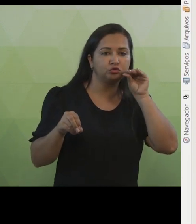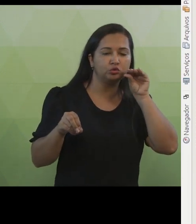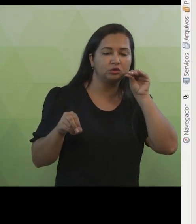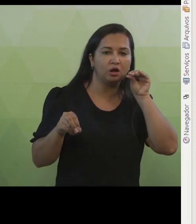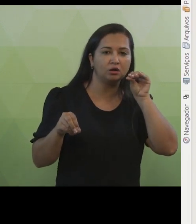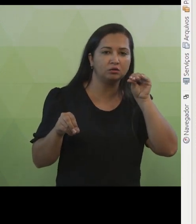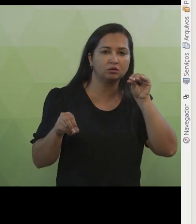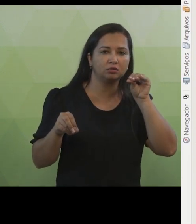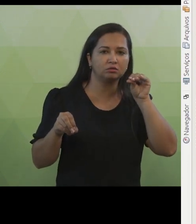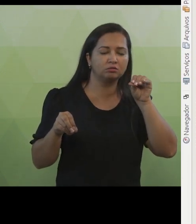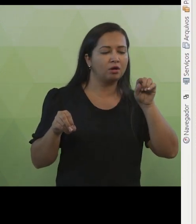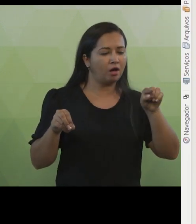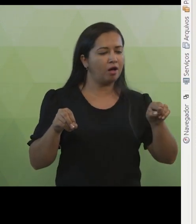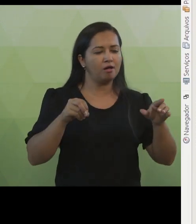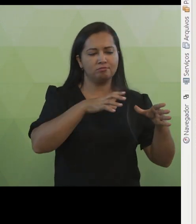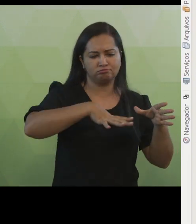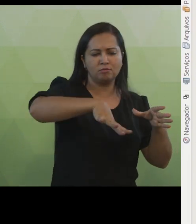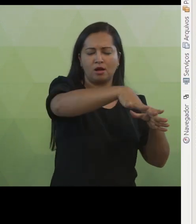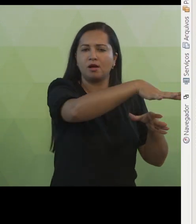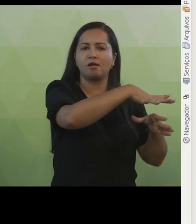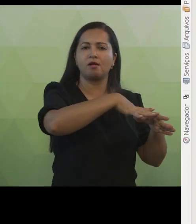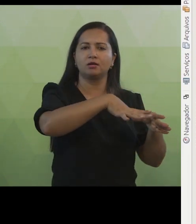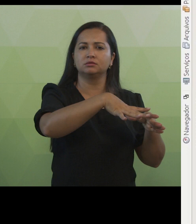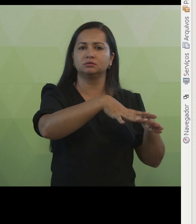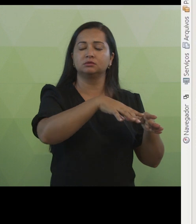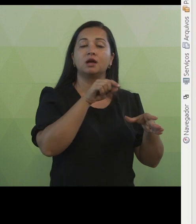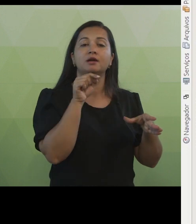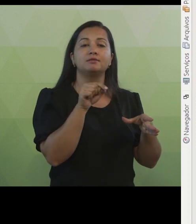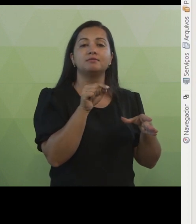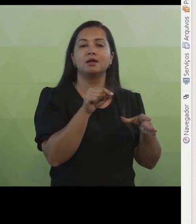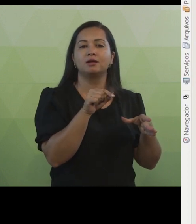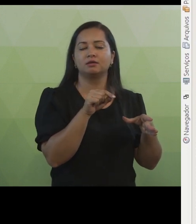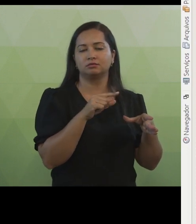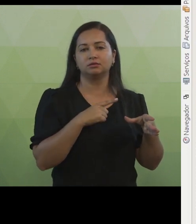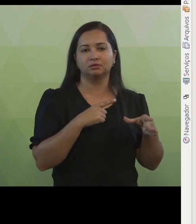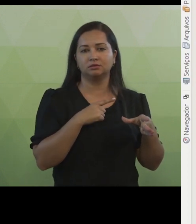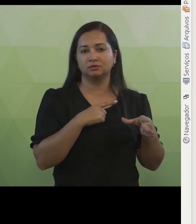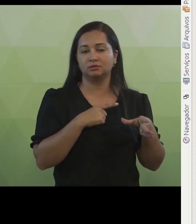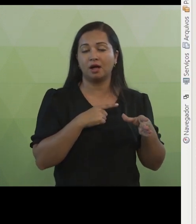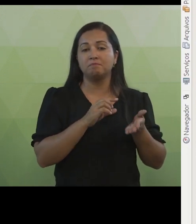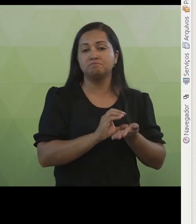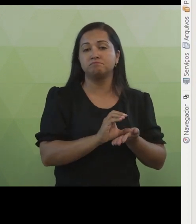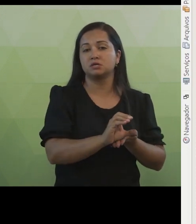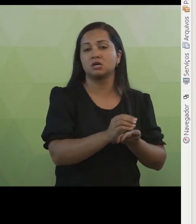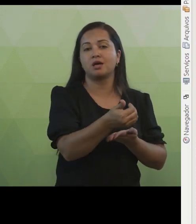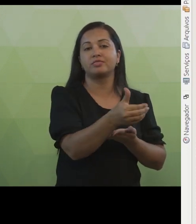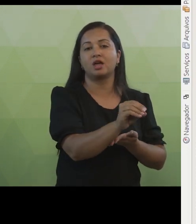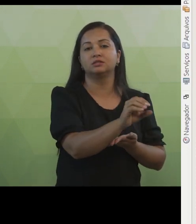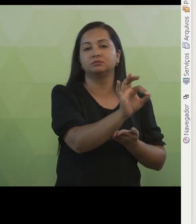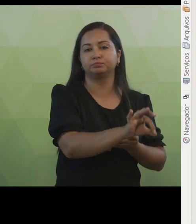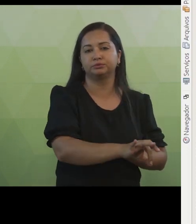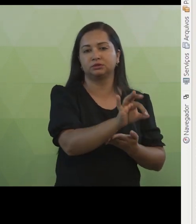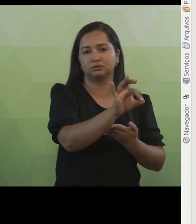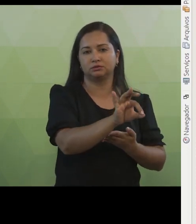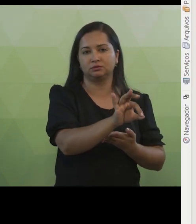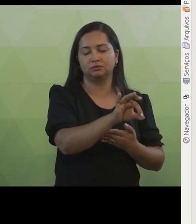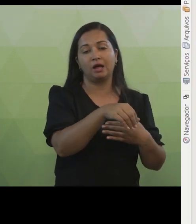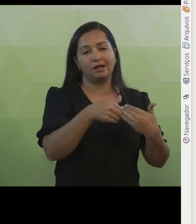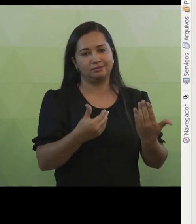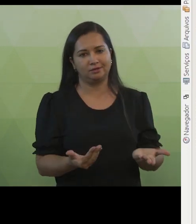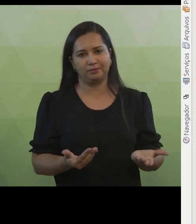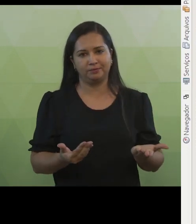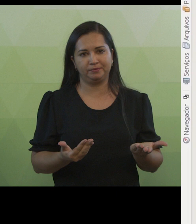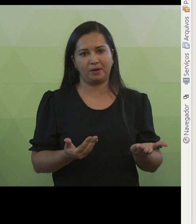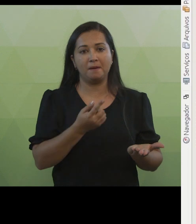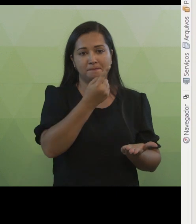classe funcionário, é da superclasse. E para a superclasse, a bonificação é de 10%.